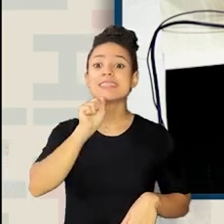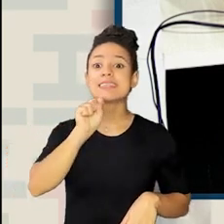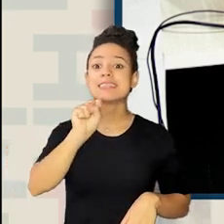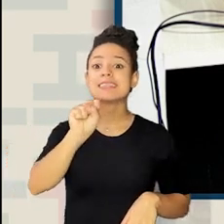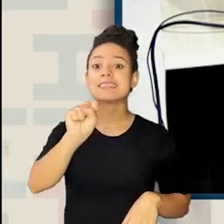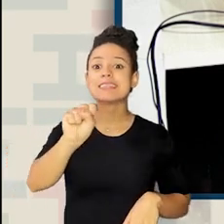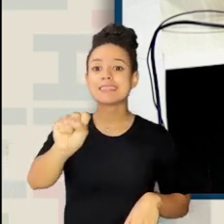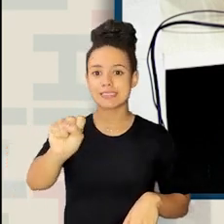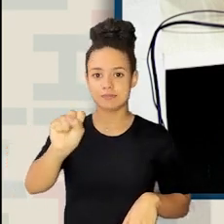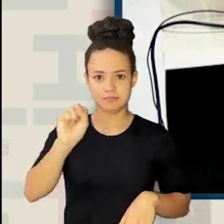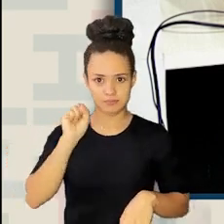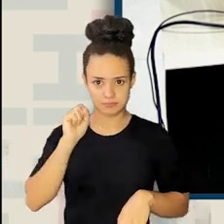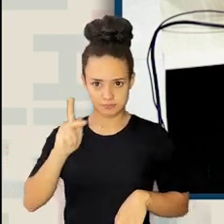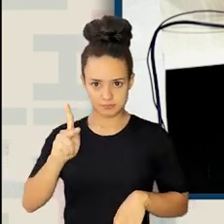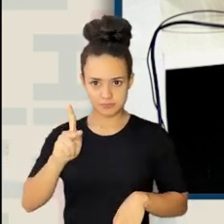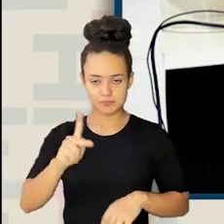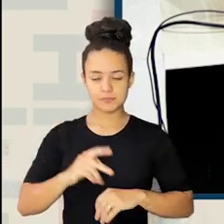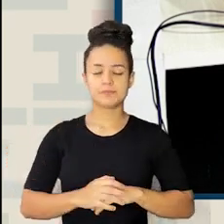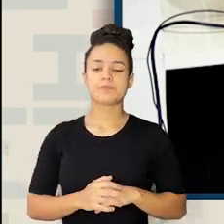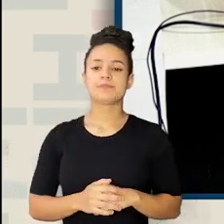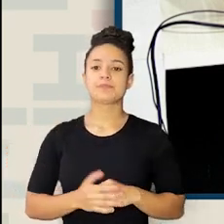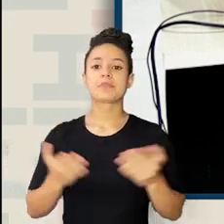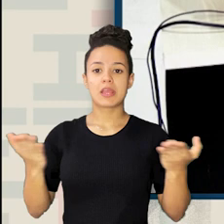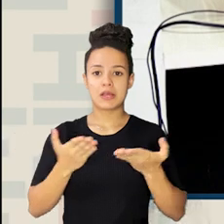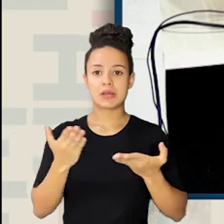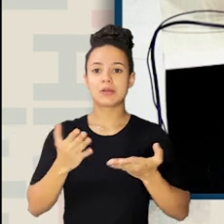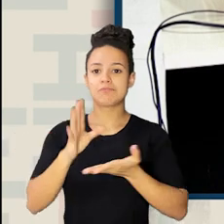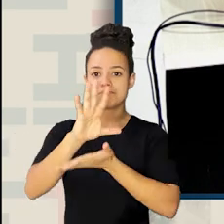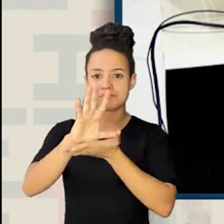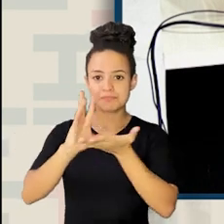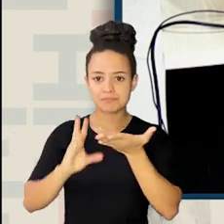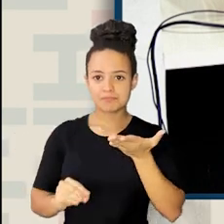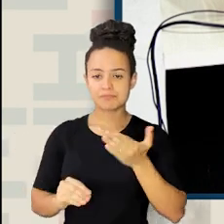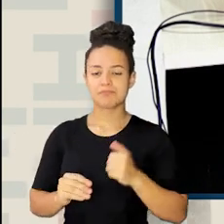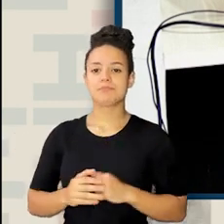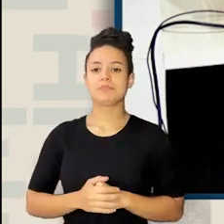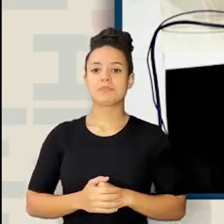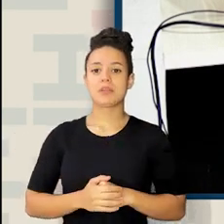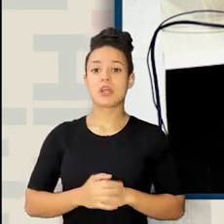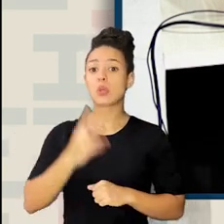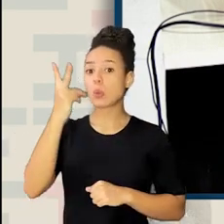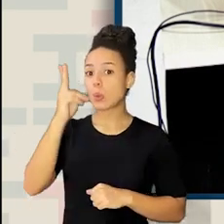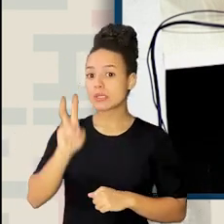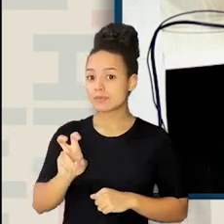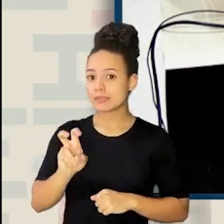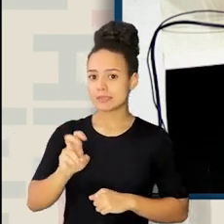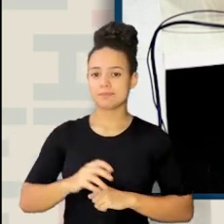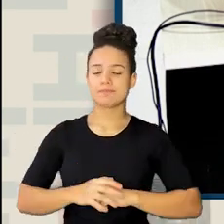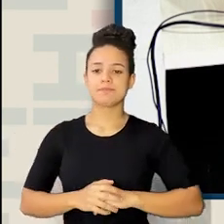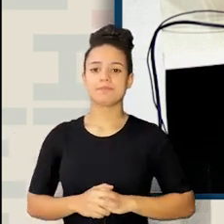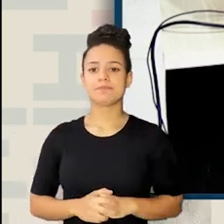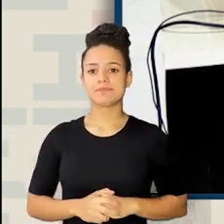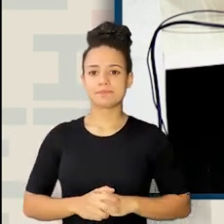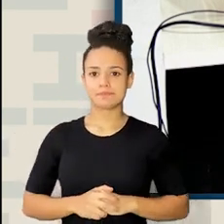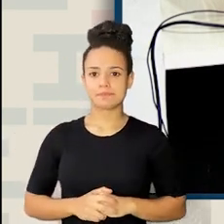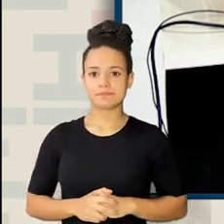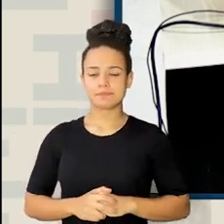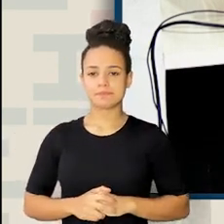bem longo, tá bom? Vamos lá. Primeira vez, vamos fazer 2 vezes.